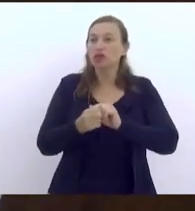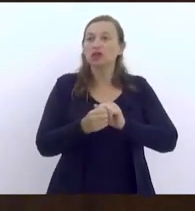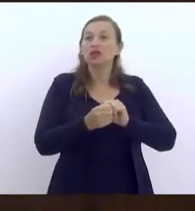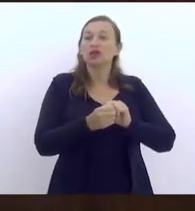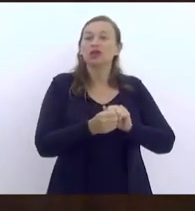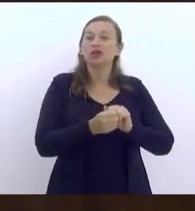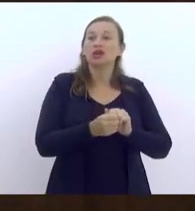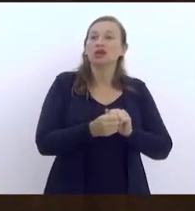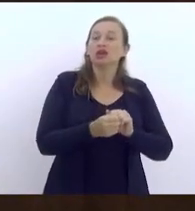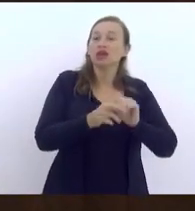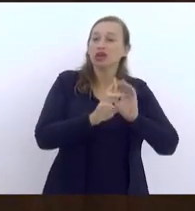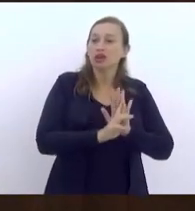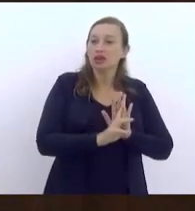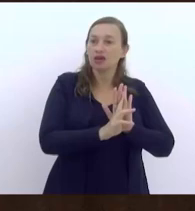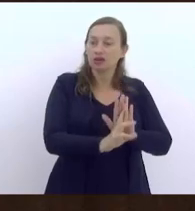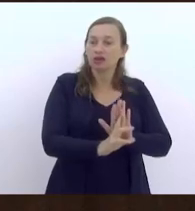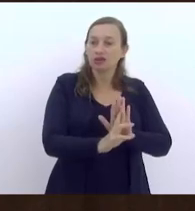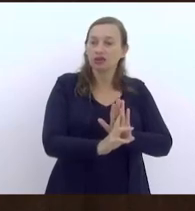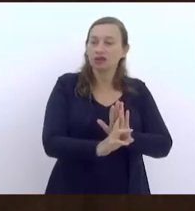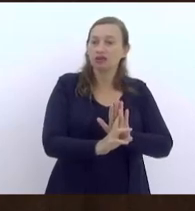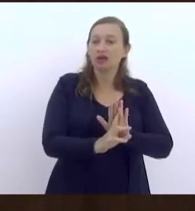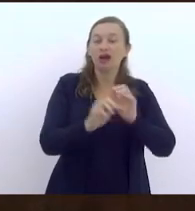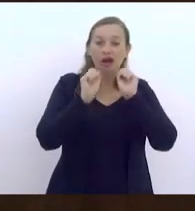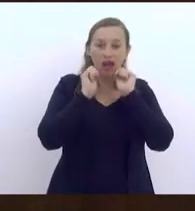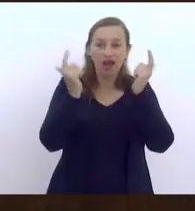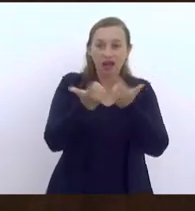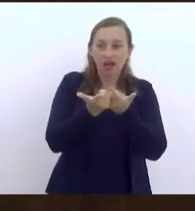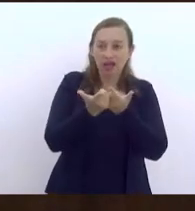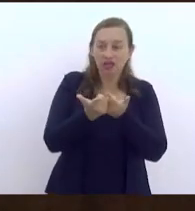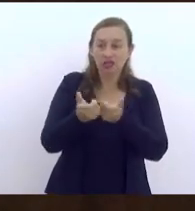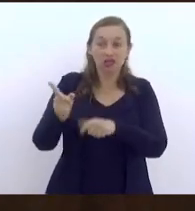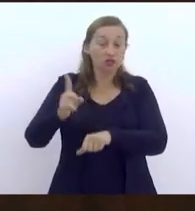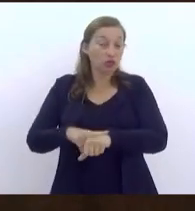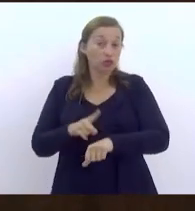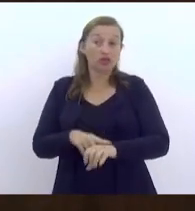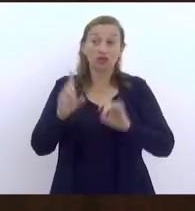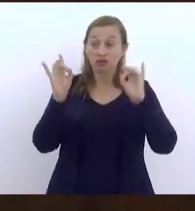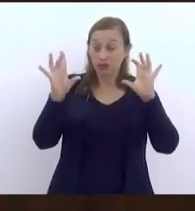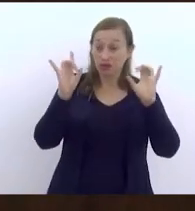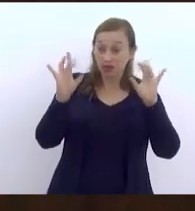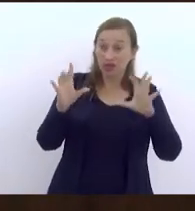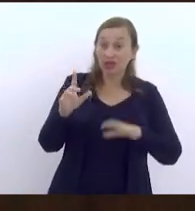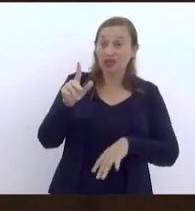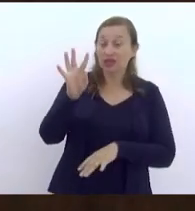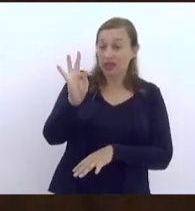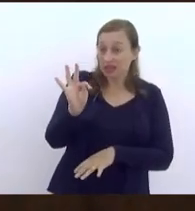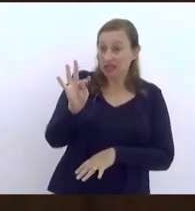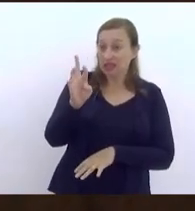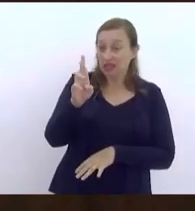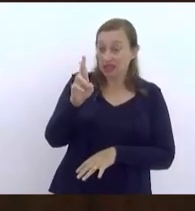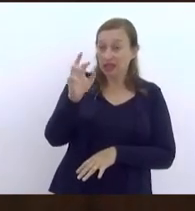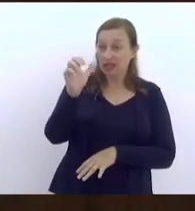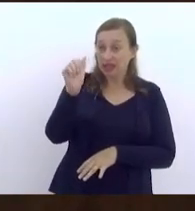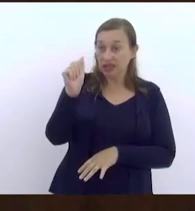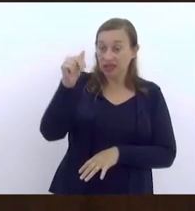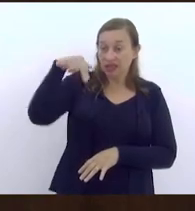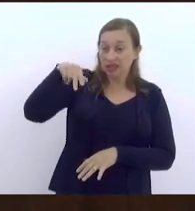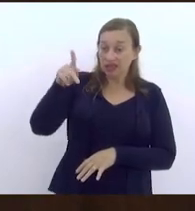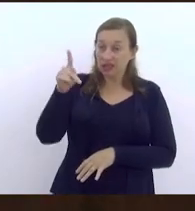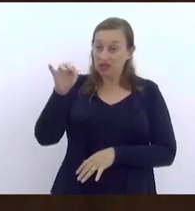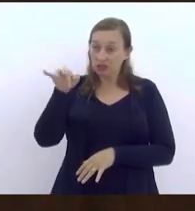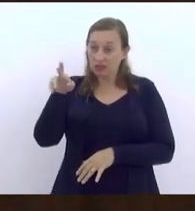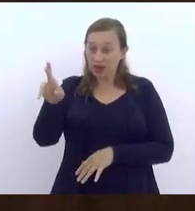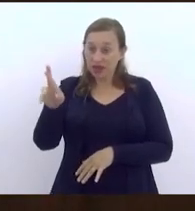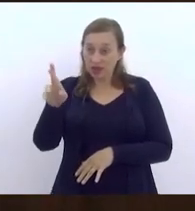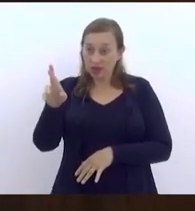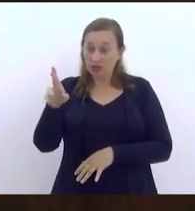LERJ nessa importantíssima agenda. E a Transpetro é uma das maiores empresas de logística, de